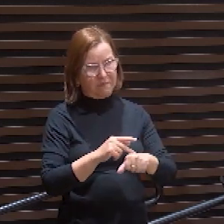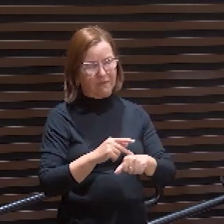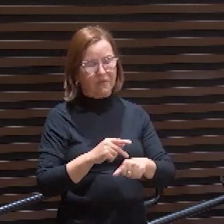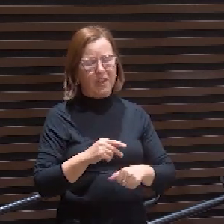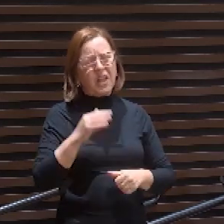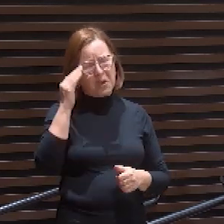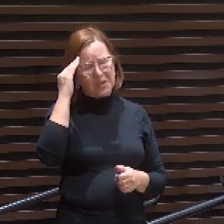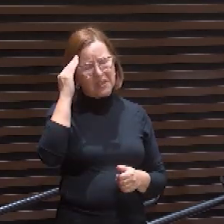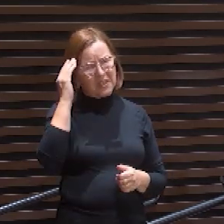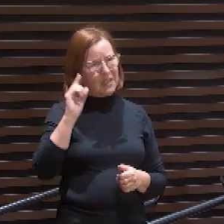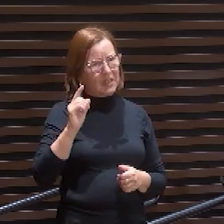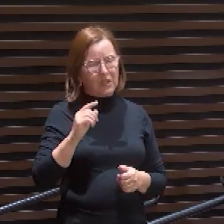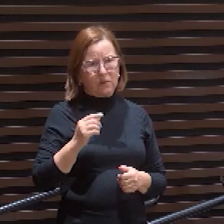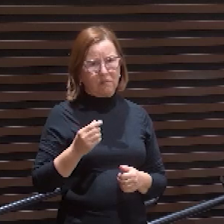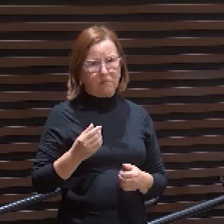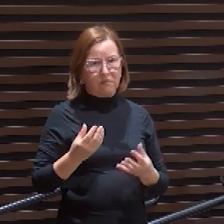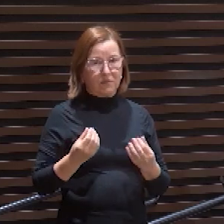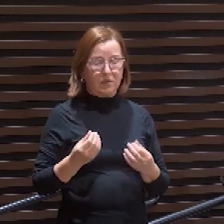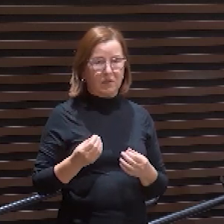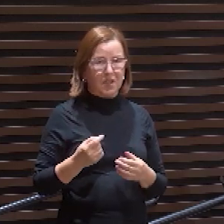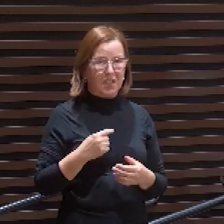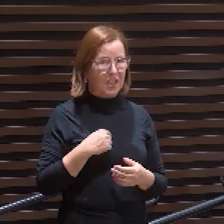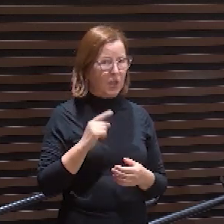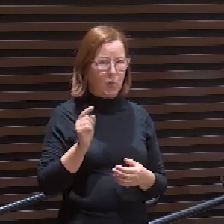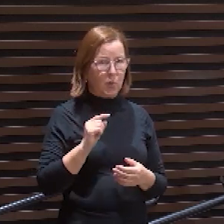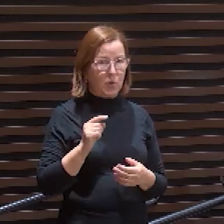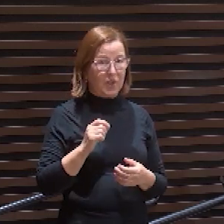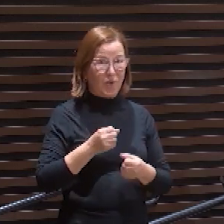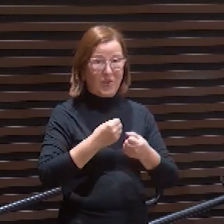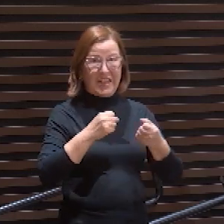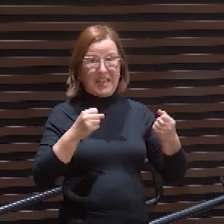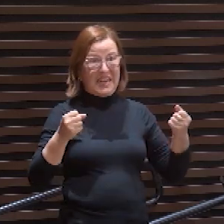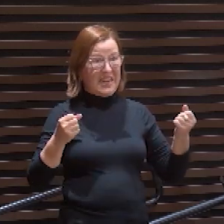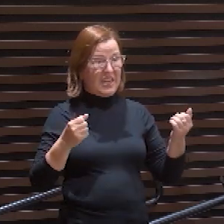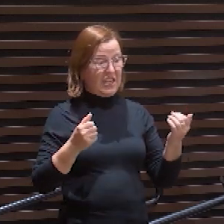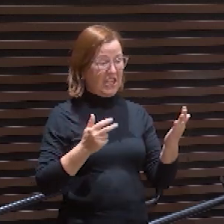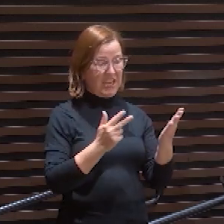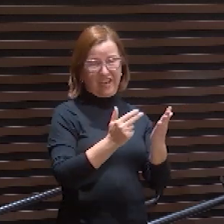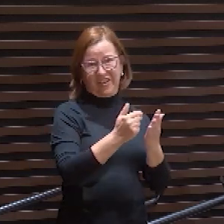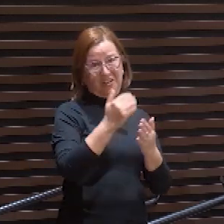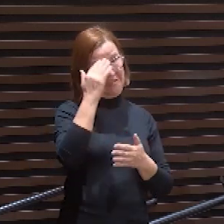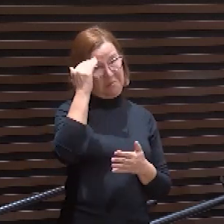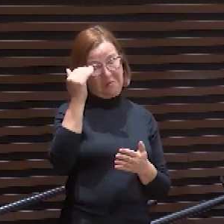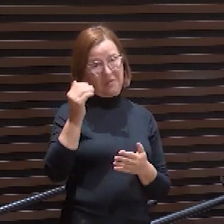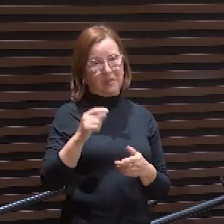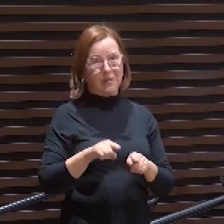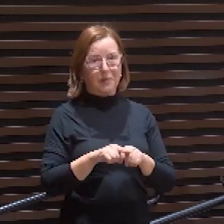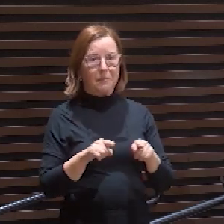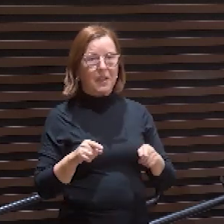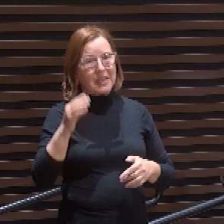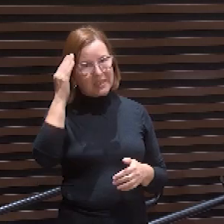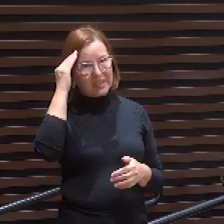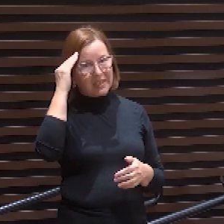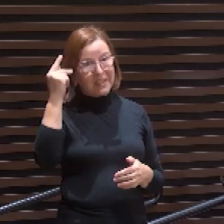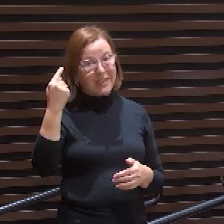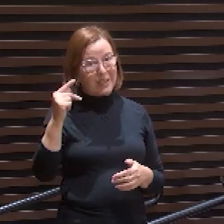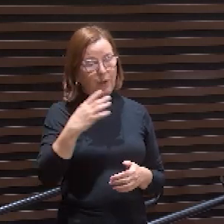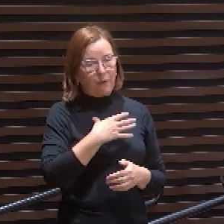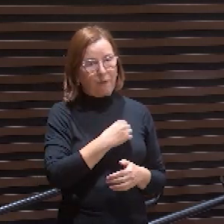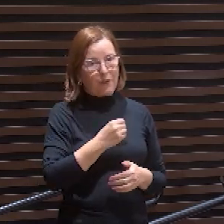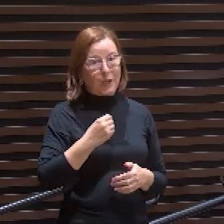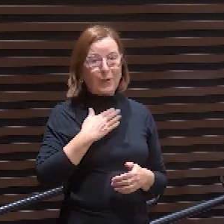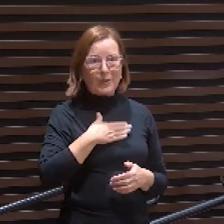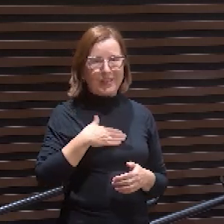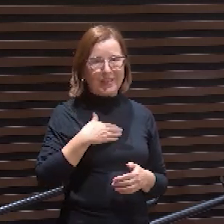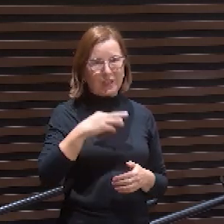E eu não sou um grande artista. Mas sei também que seu filho gostaria que